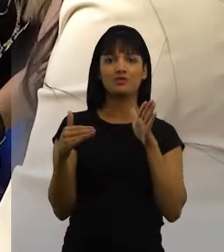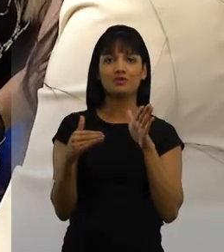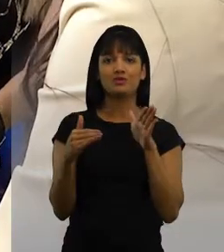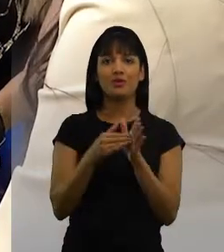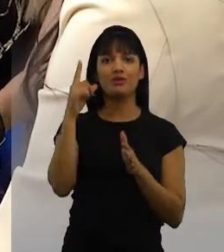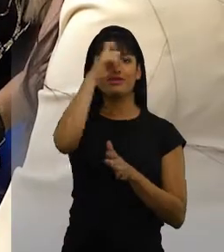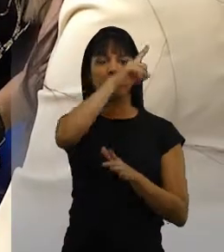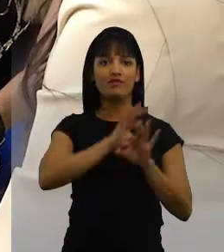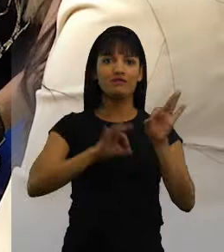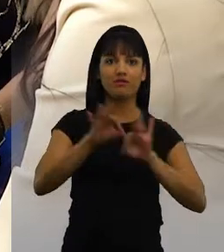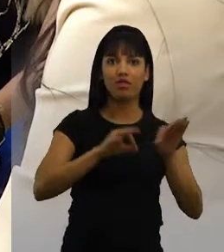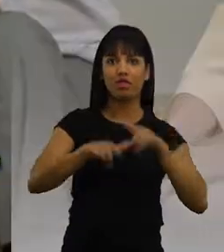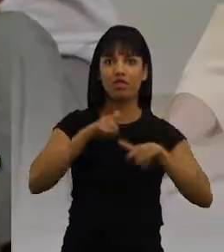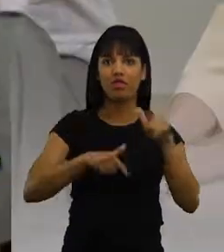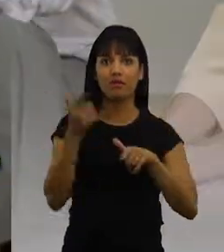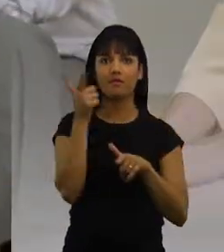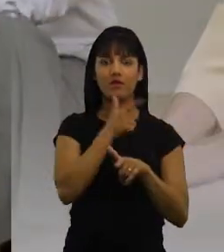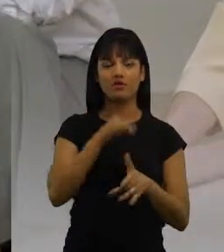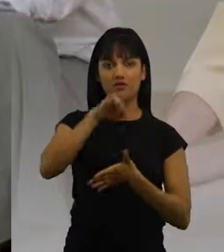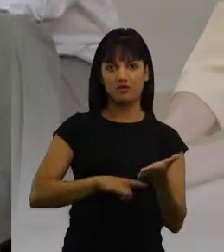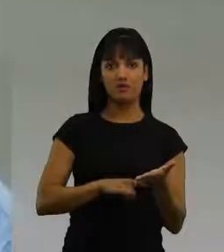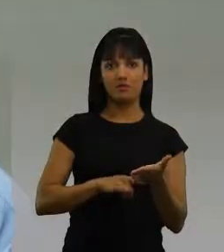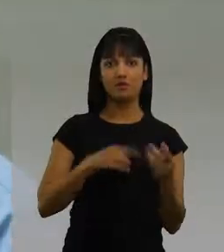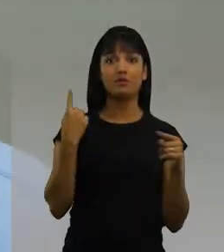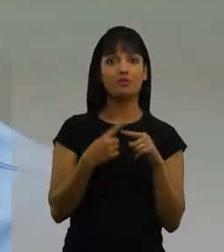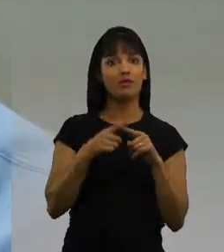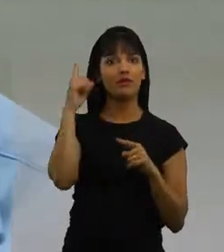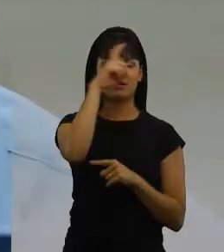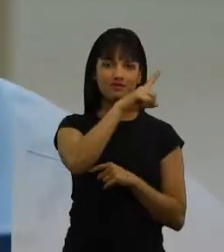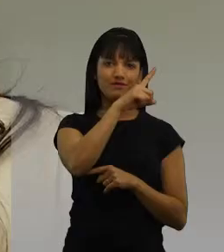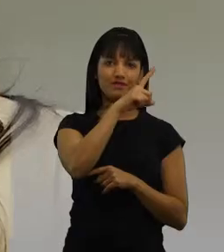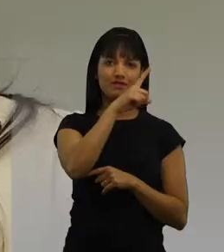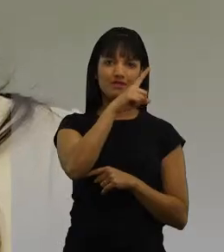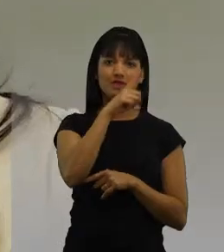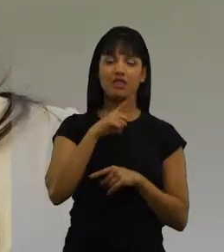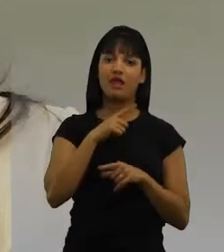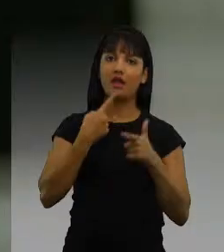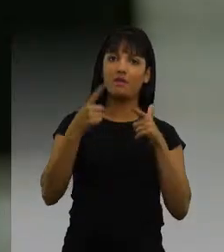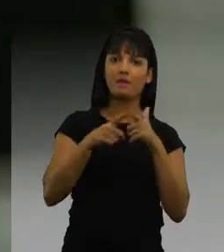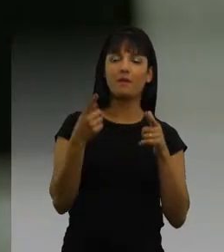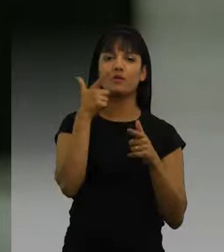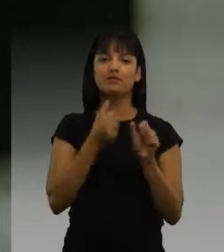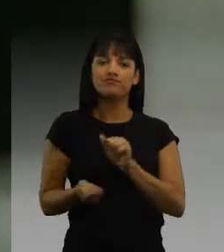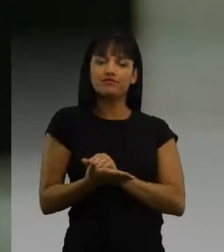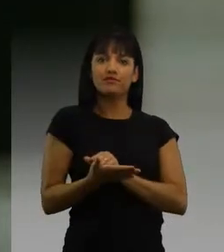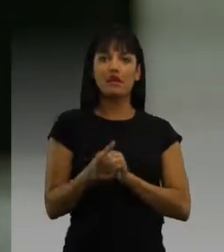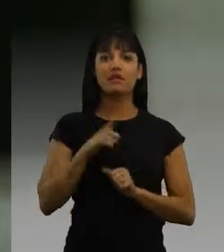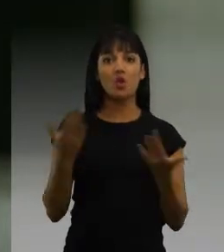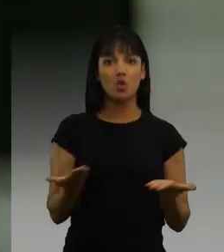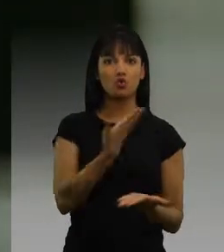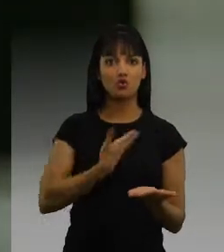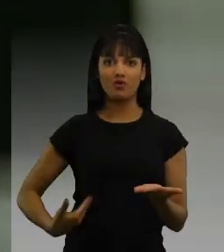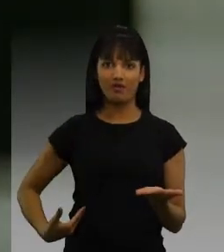burocracia é um instrumento da corrupção. Ela cria dificuldade para vender facilidade. Nós temos hoje um governo que, ao invés de